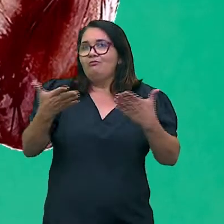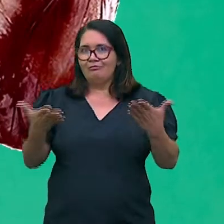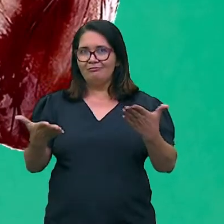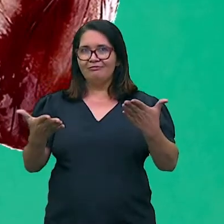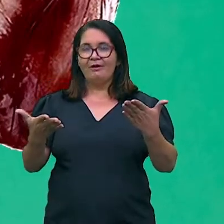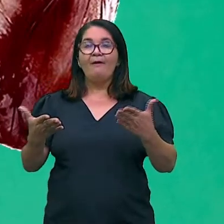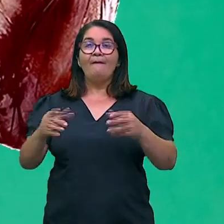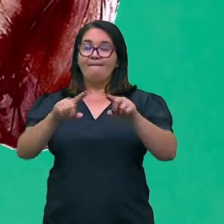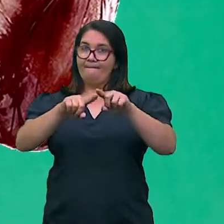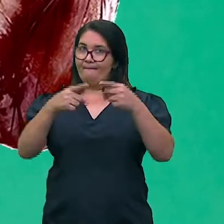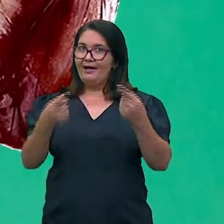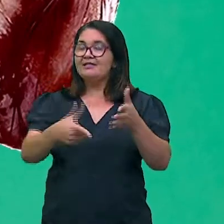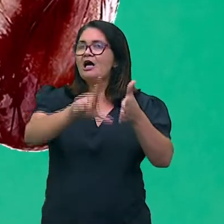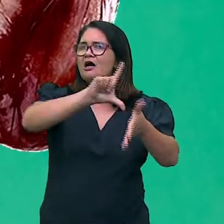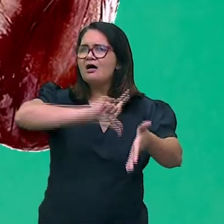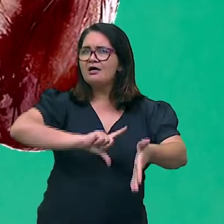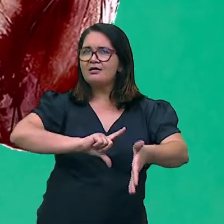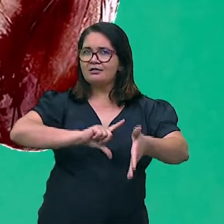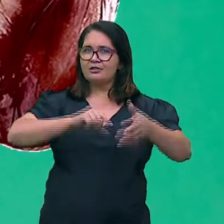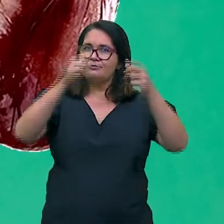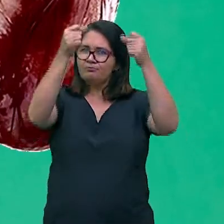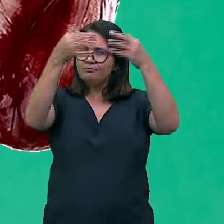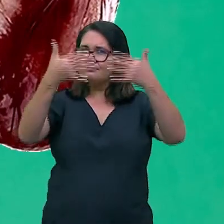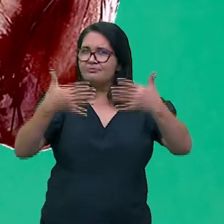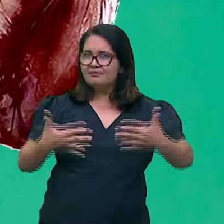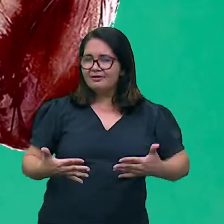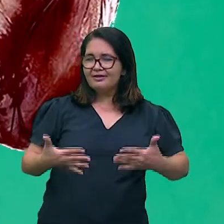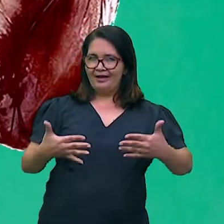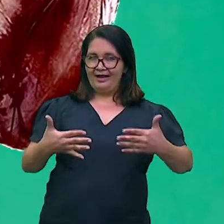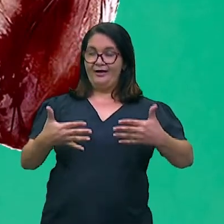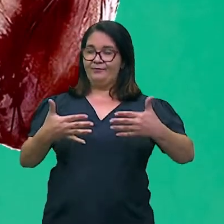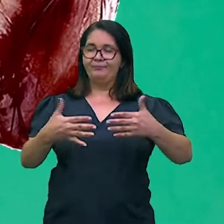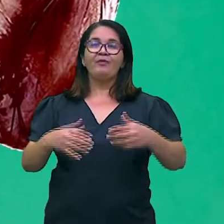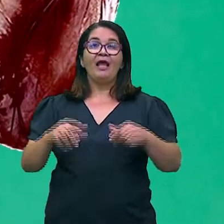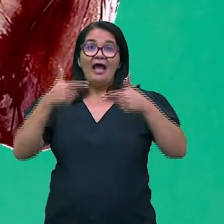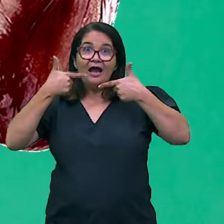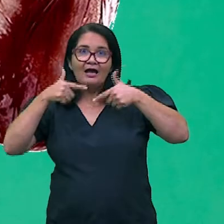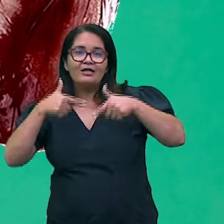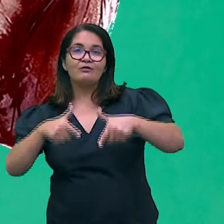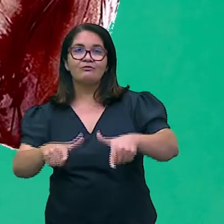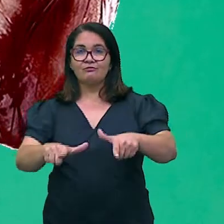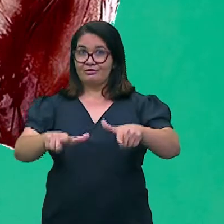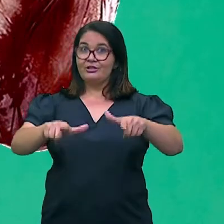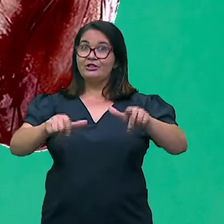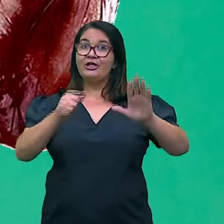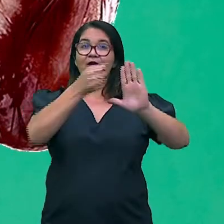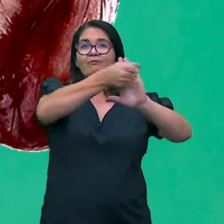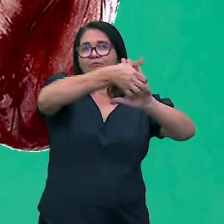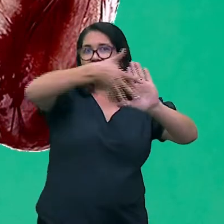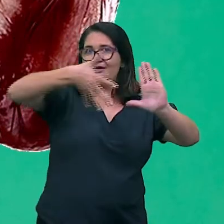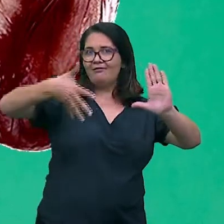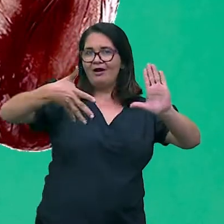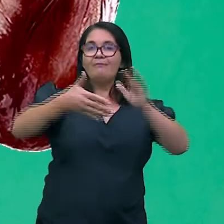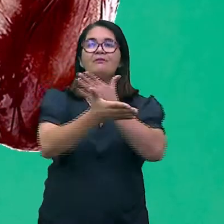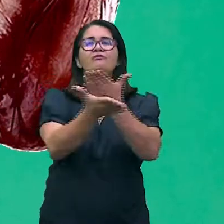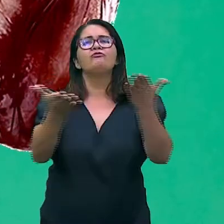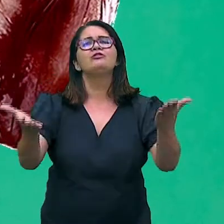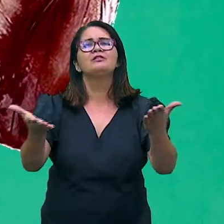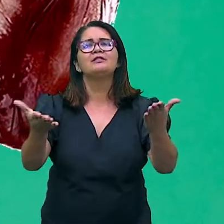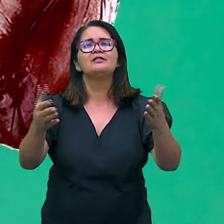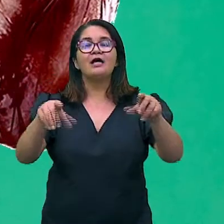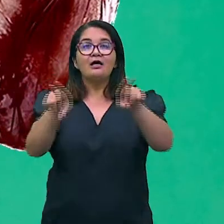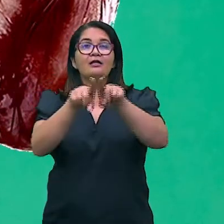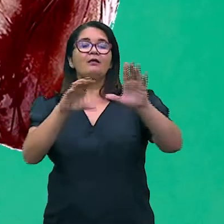de explicar cada uma das principais figuras de linguagem, vamos relembrar os conceitos aqui